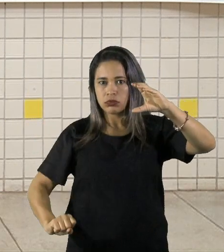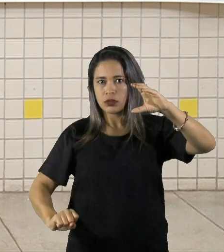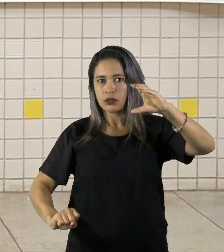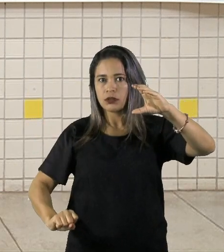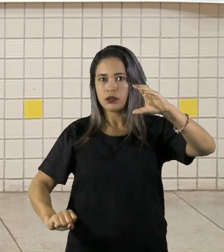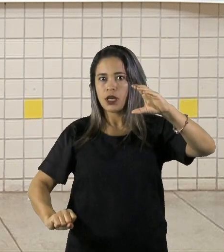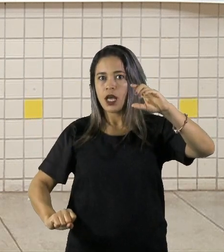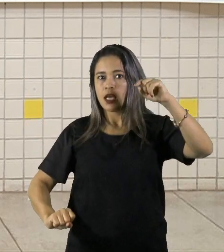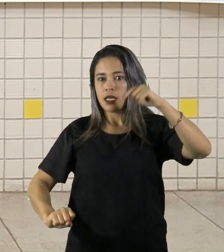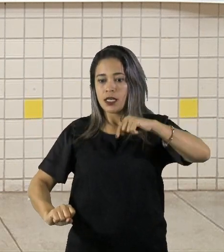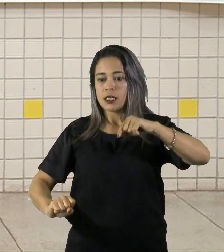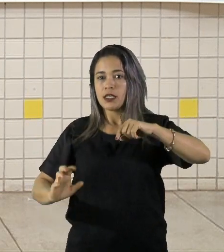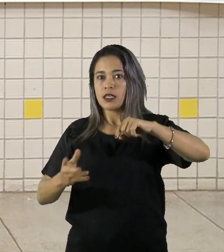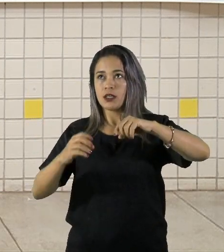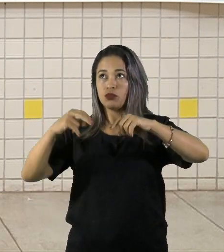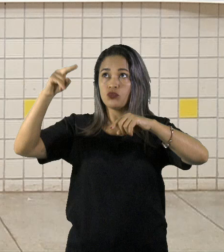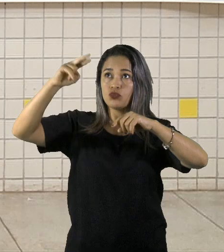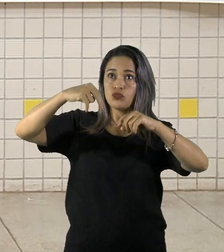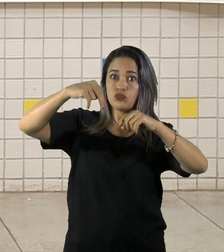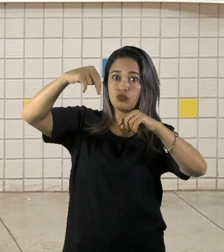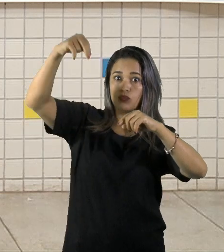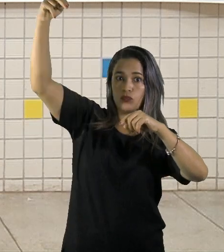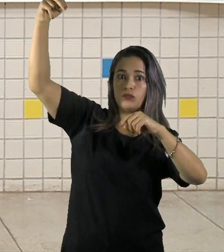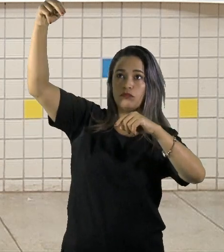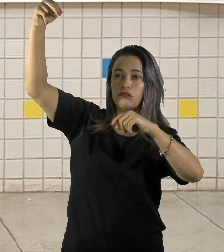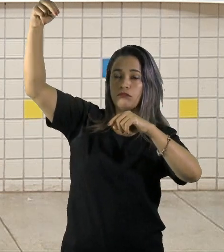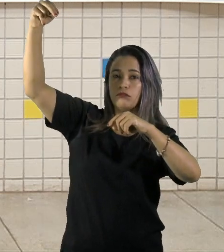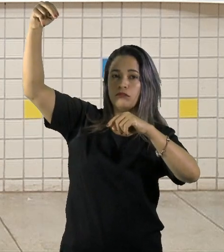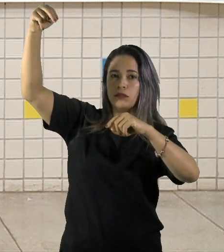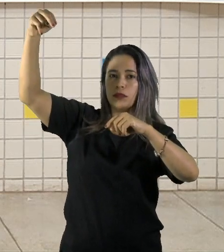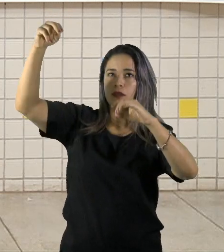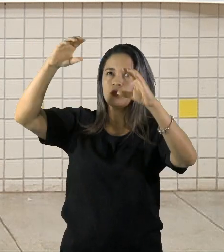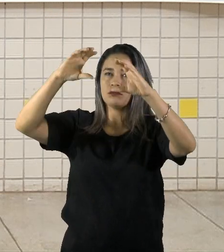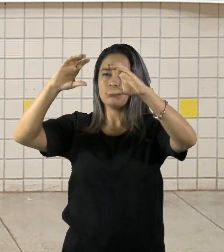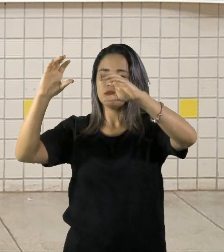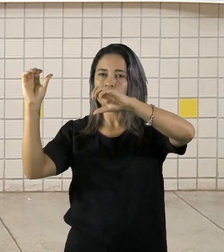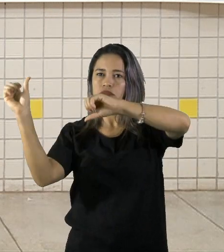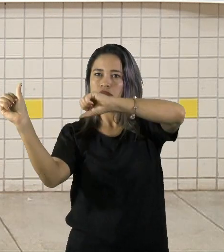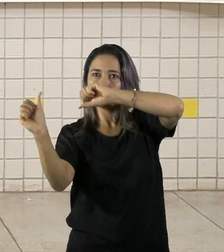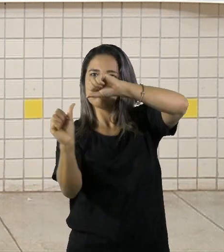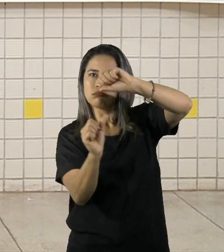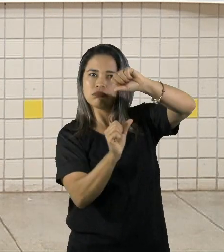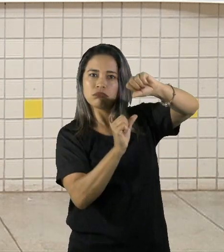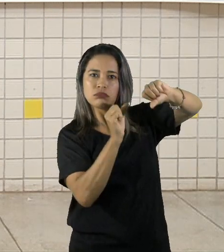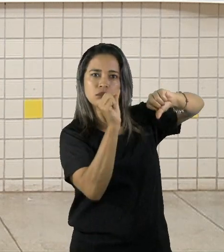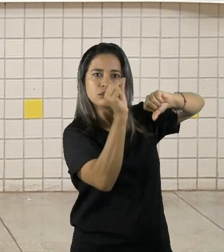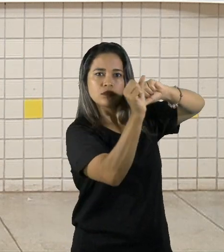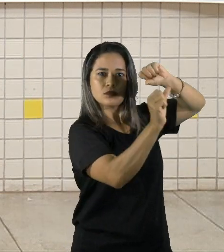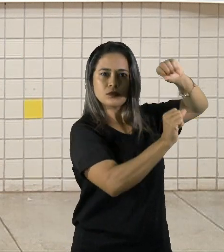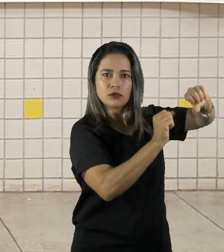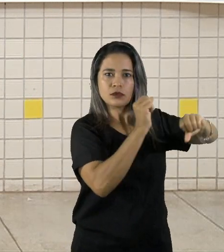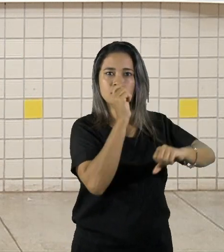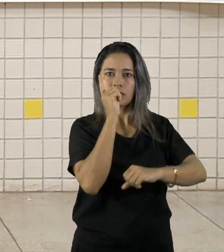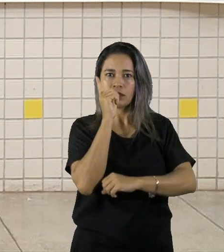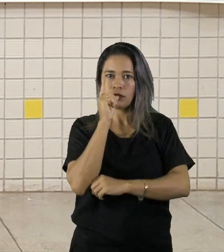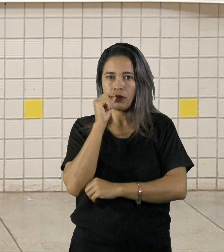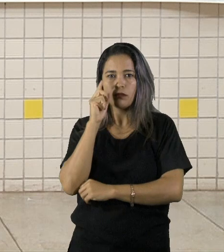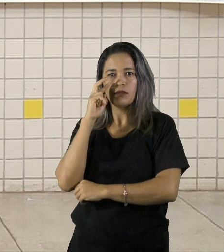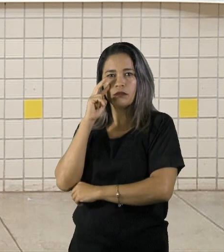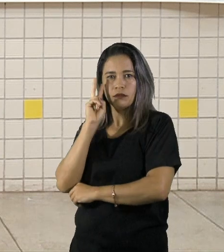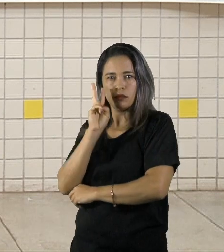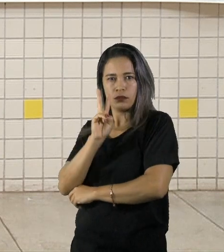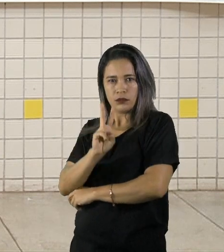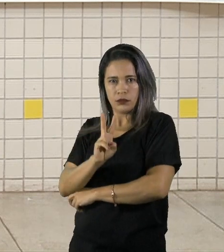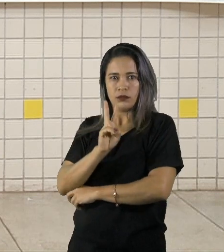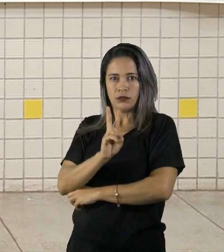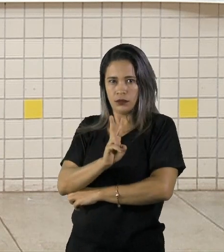da região Norte. No ciclo da água que a gente viu na aula passada, a gente pode ver que assim, a